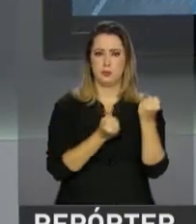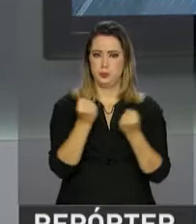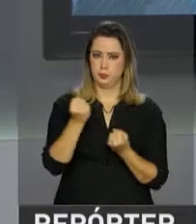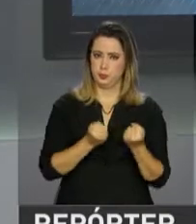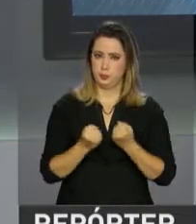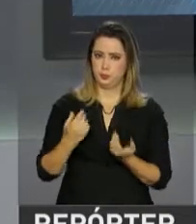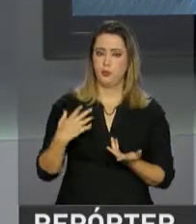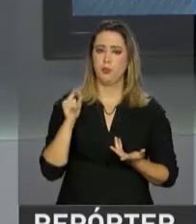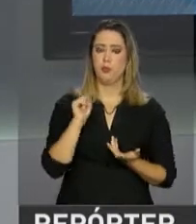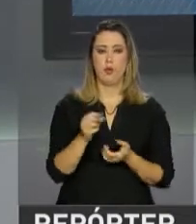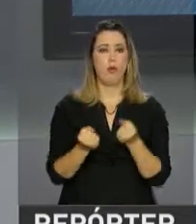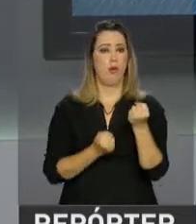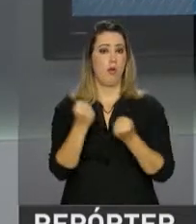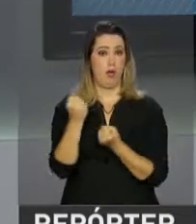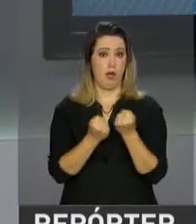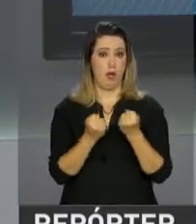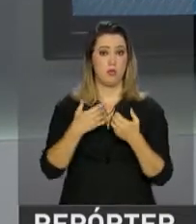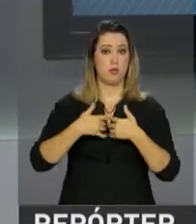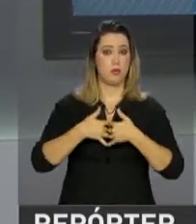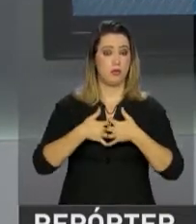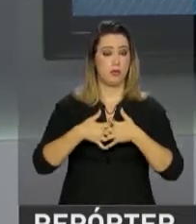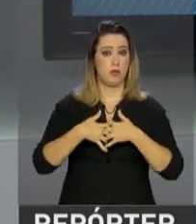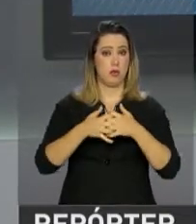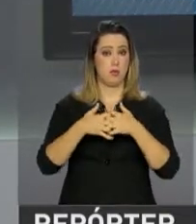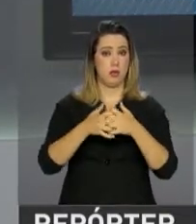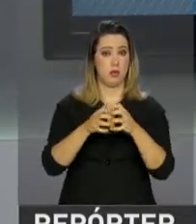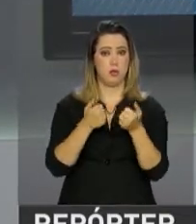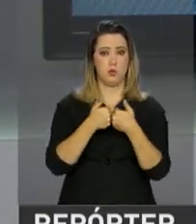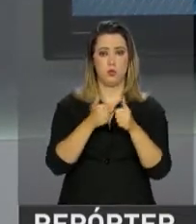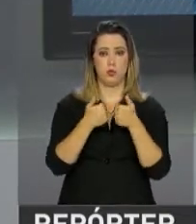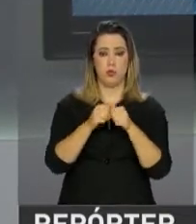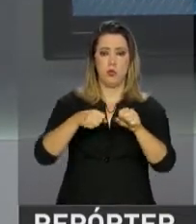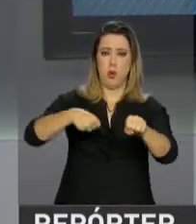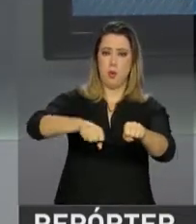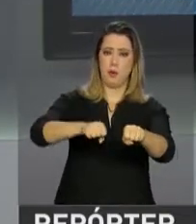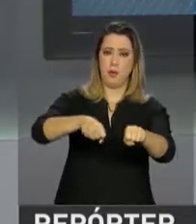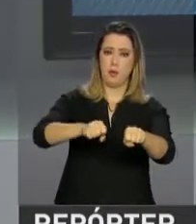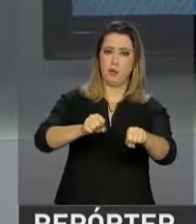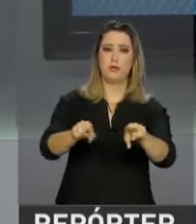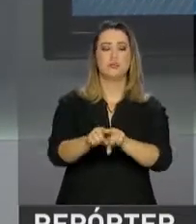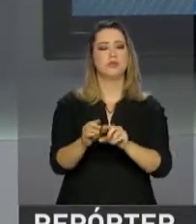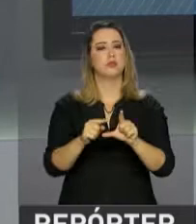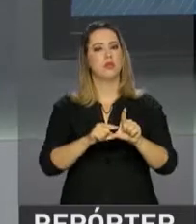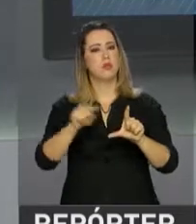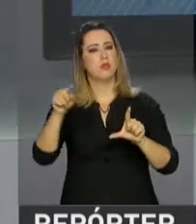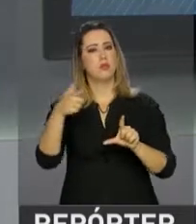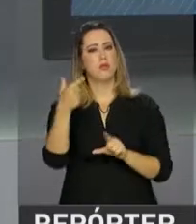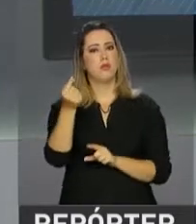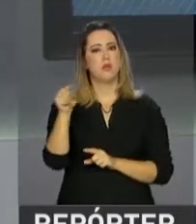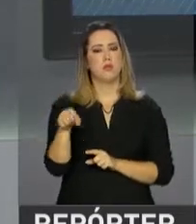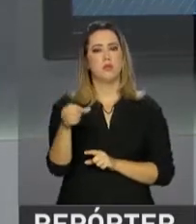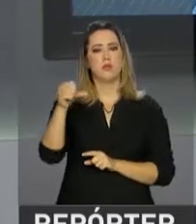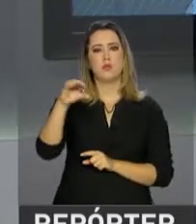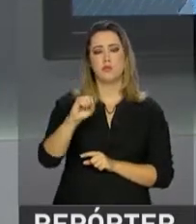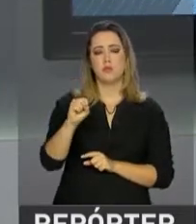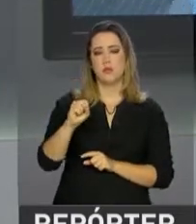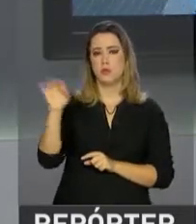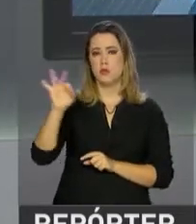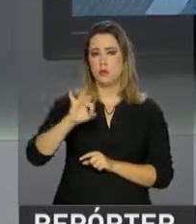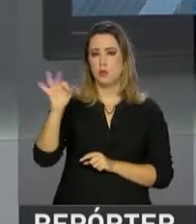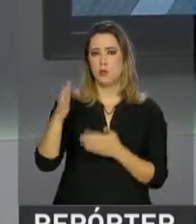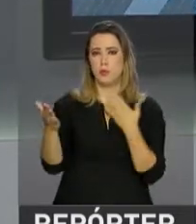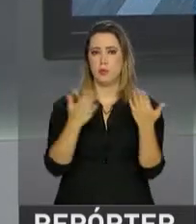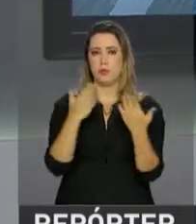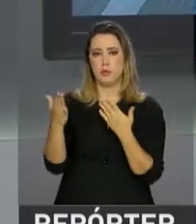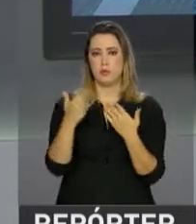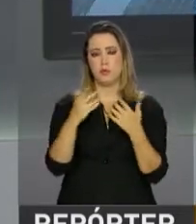comercialização de automóveis caminhões ônibus motocicletas cresceu 20,98 por cento na comparação com o